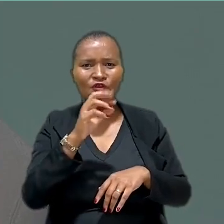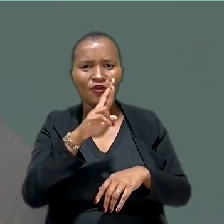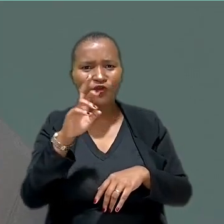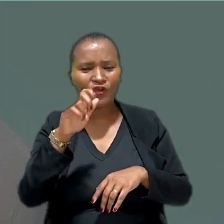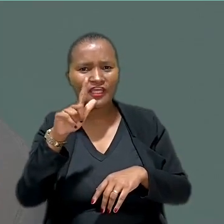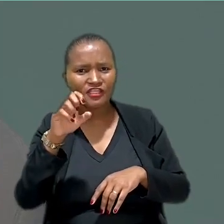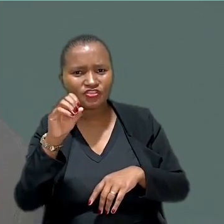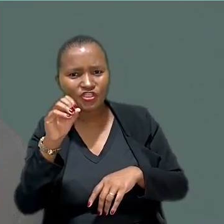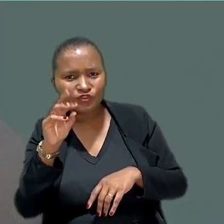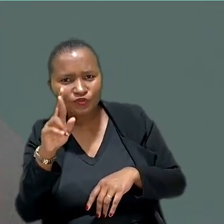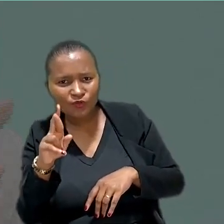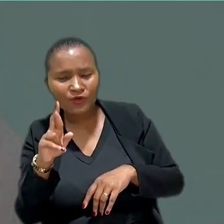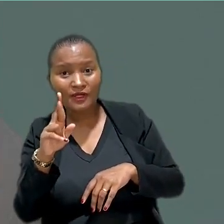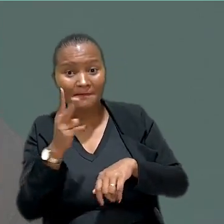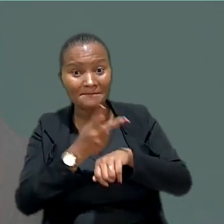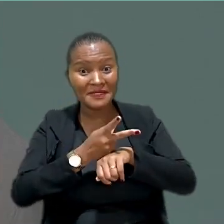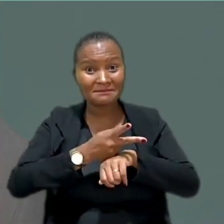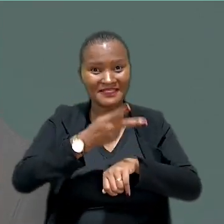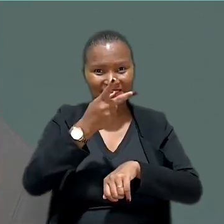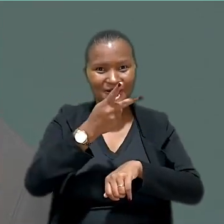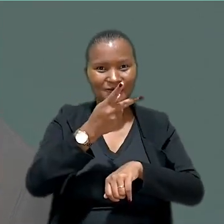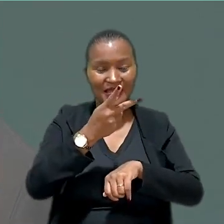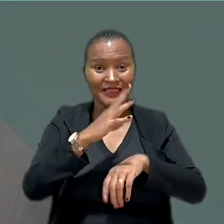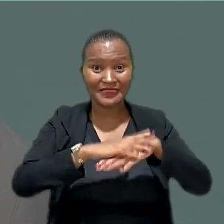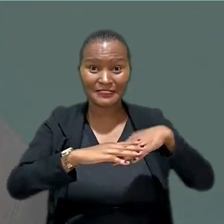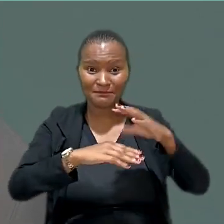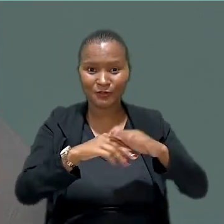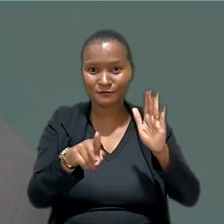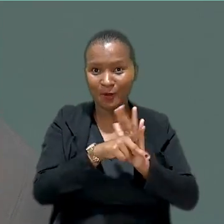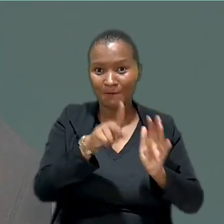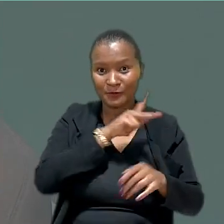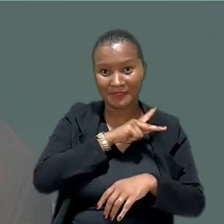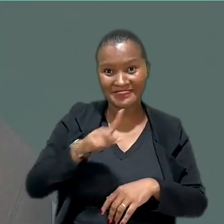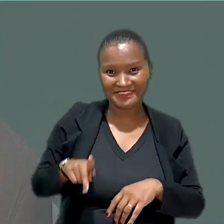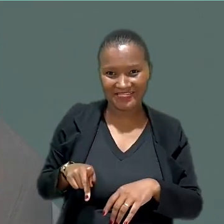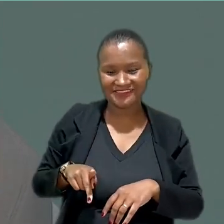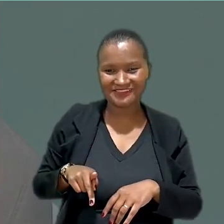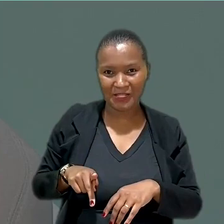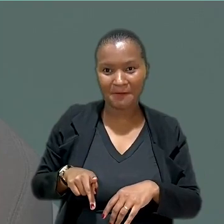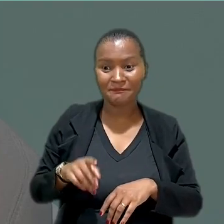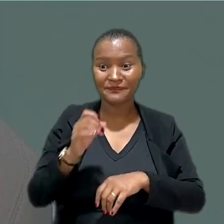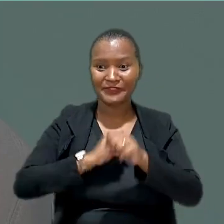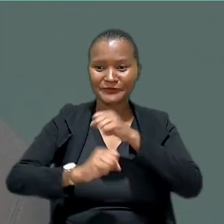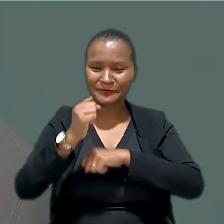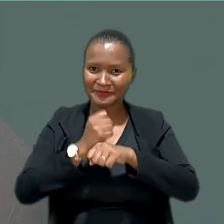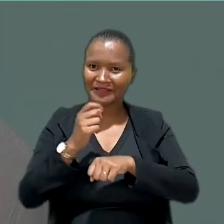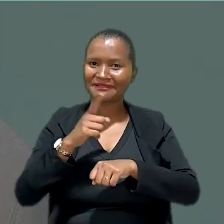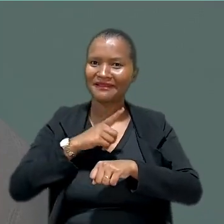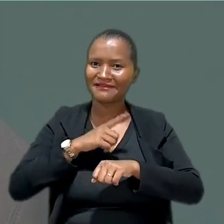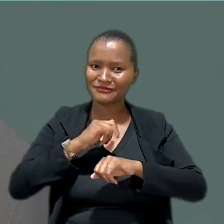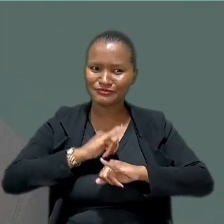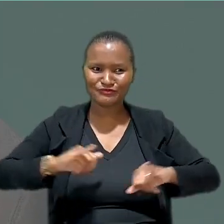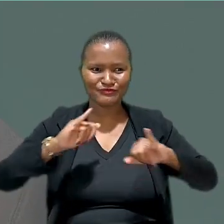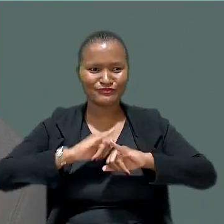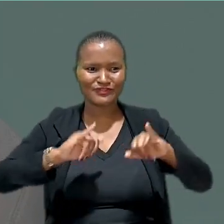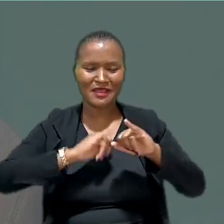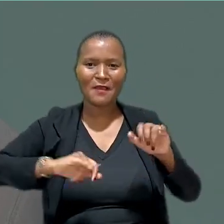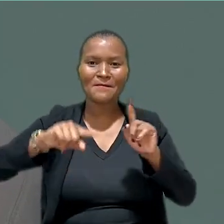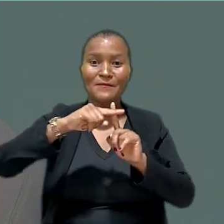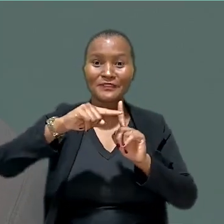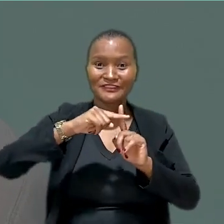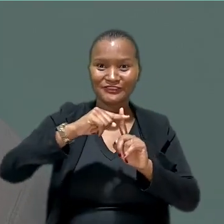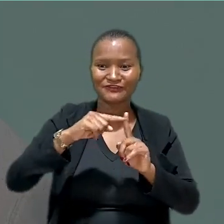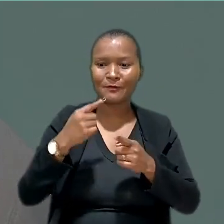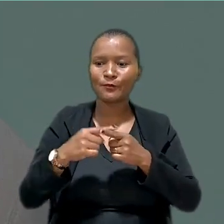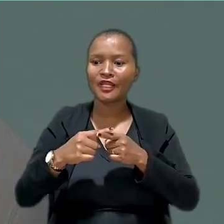presidente do tribunal, ministro Lério Bentes, a premiação respectiva. Então, desde o ano passado, essa premiação causou uma repercussão muito positiva,